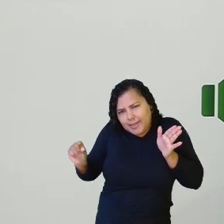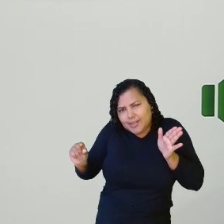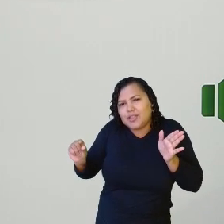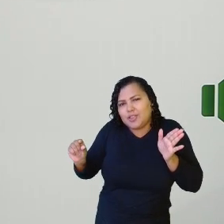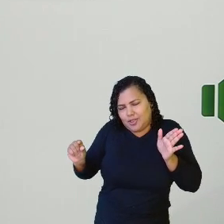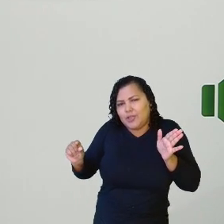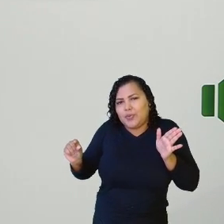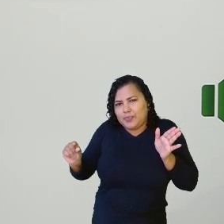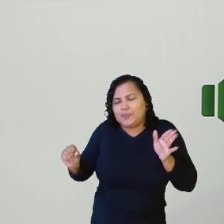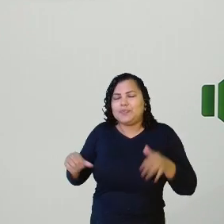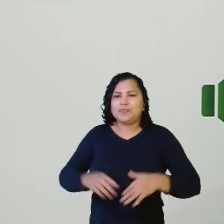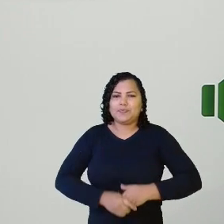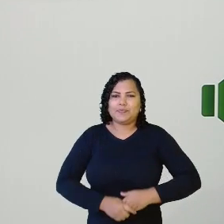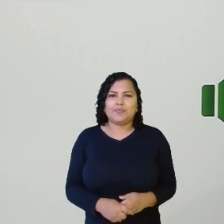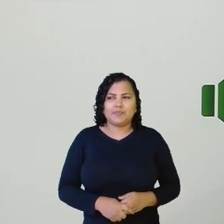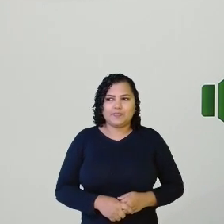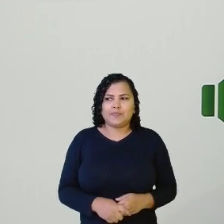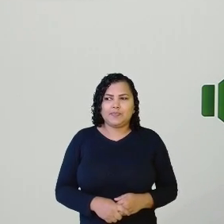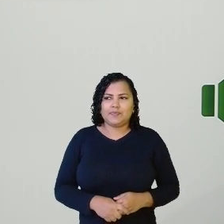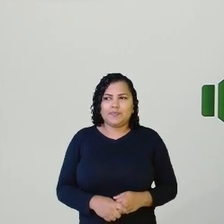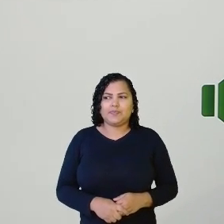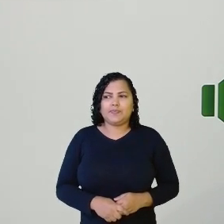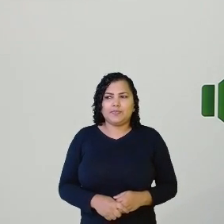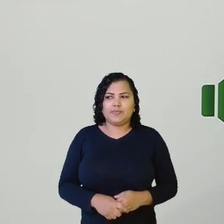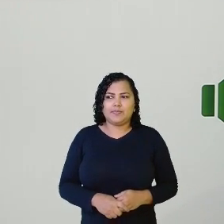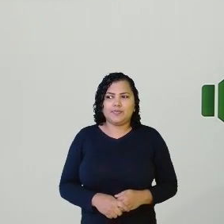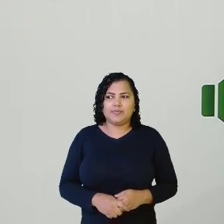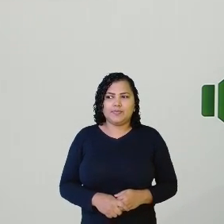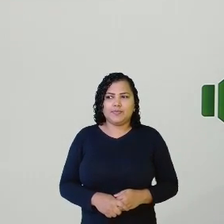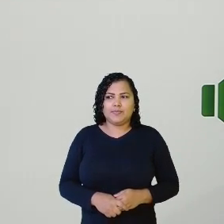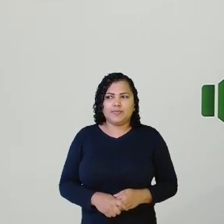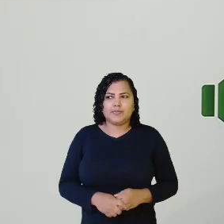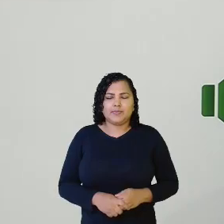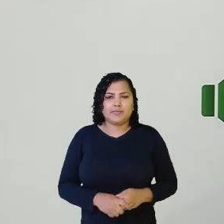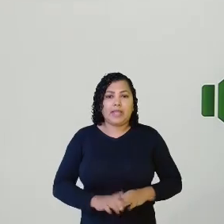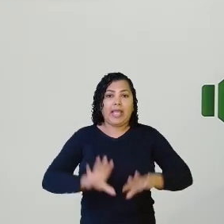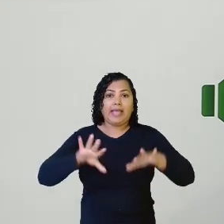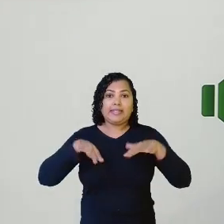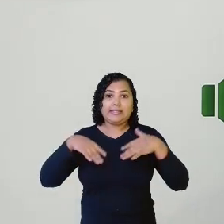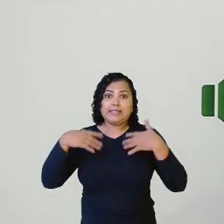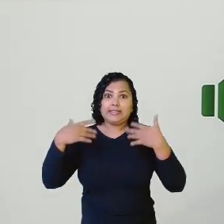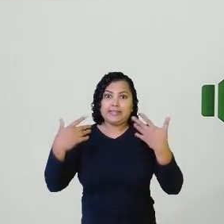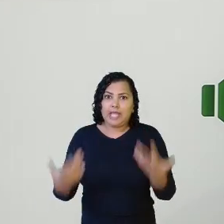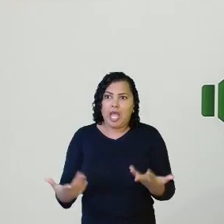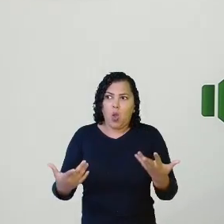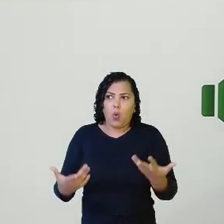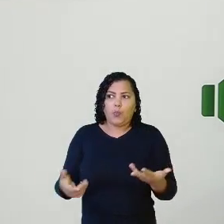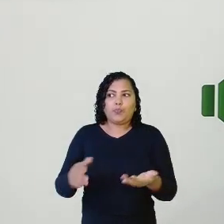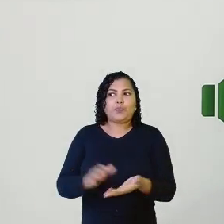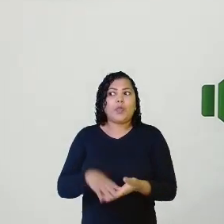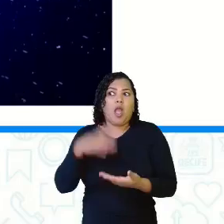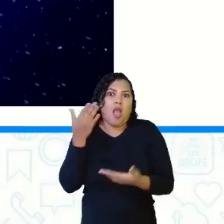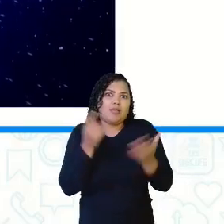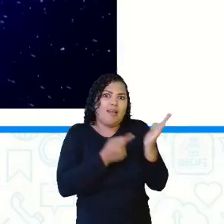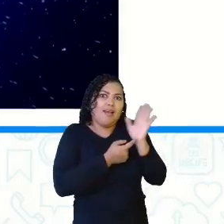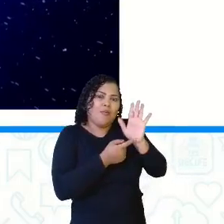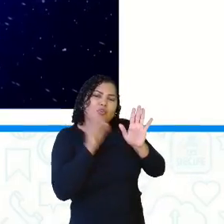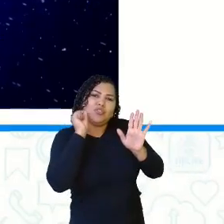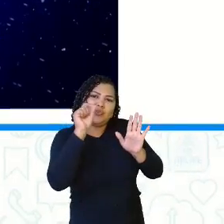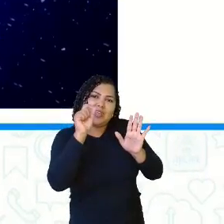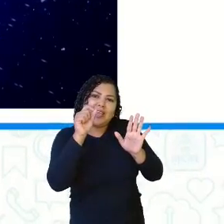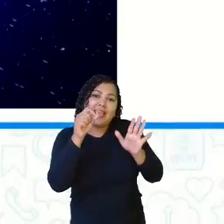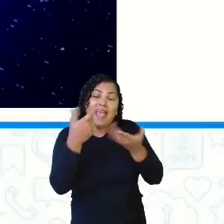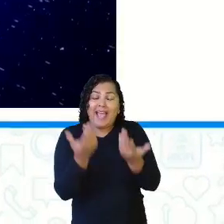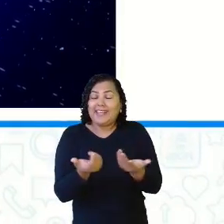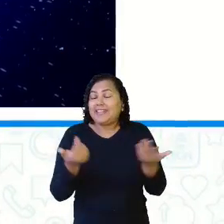é um planeta anão. Certo? E aí, o nosso astronauta nos traz para mais